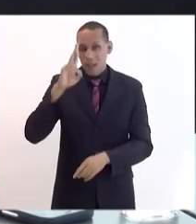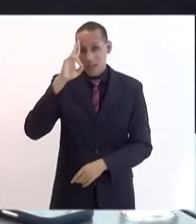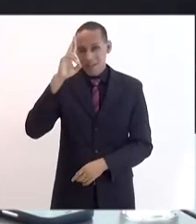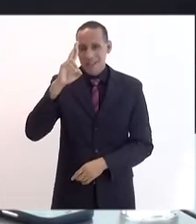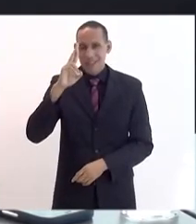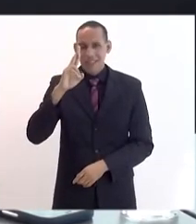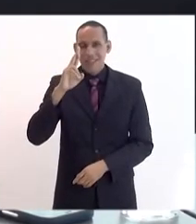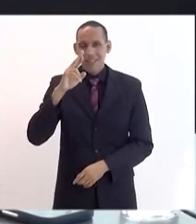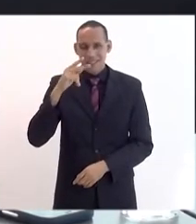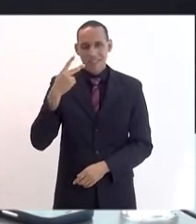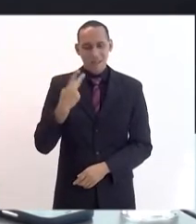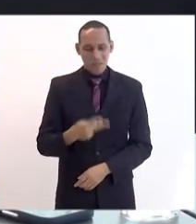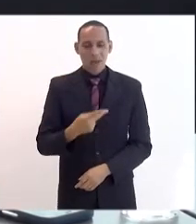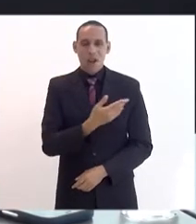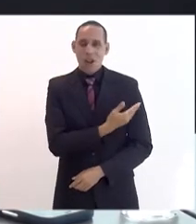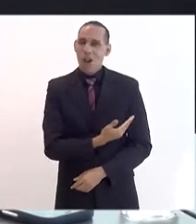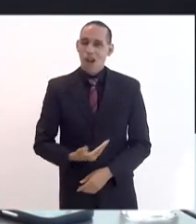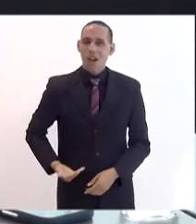seu governo,